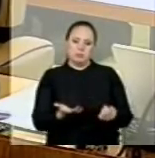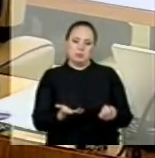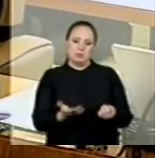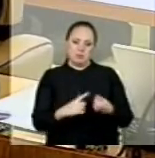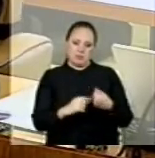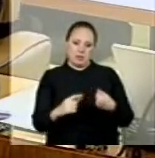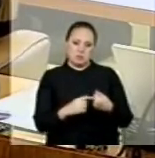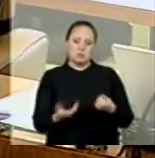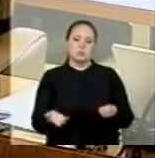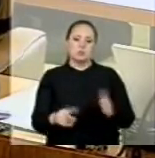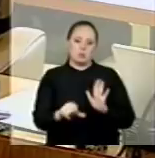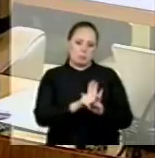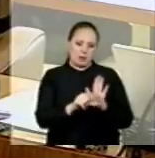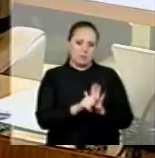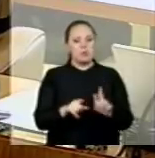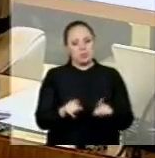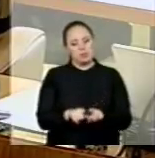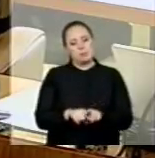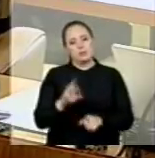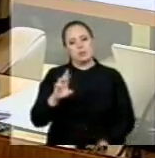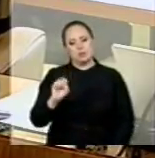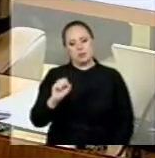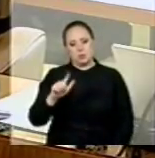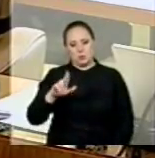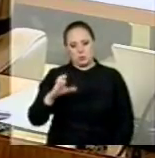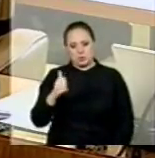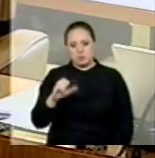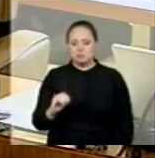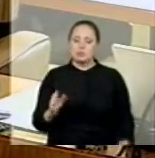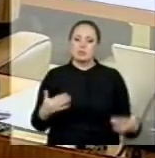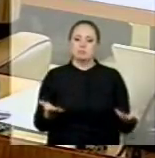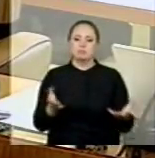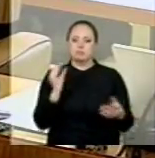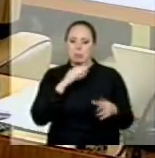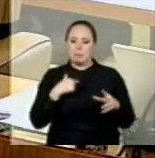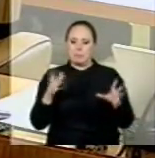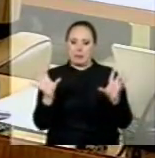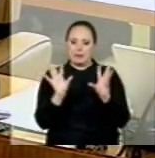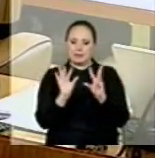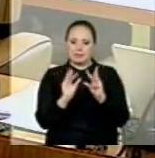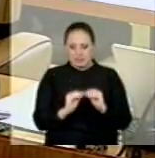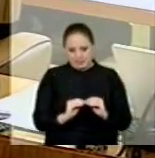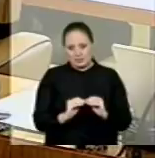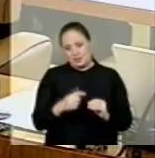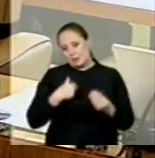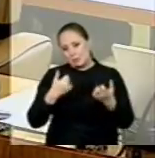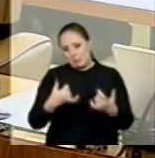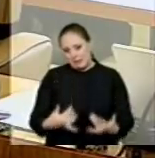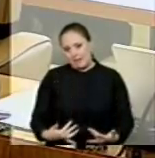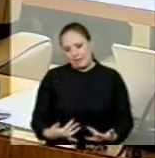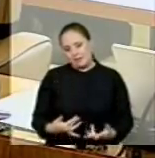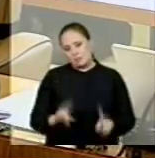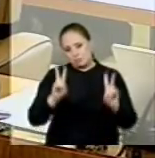dessas resoluções. Portanto, numa breve síntese, senhora presidente e eminentes colegas, é disso